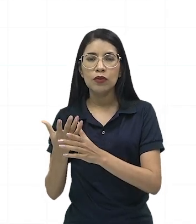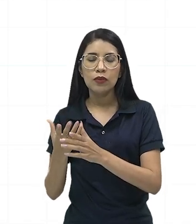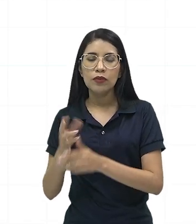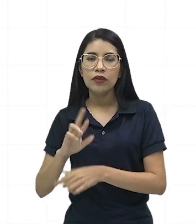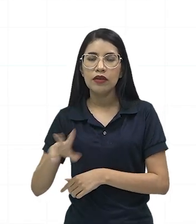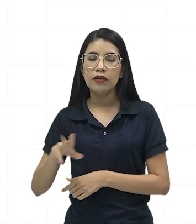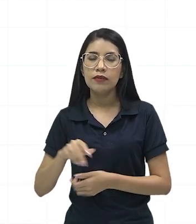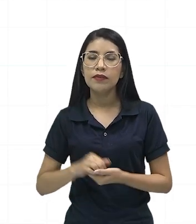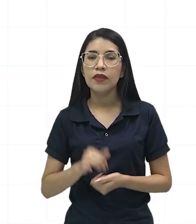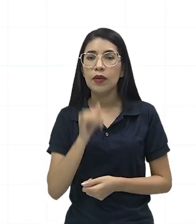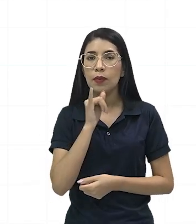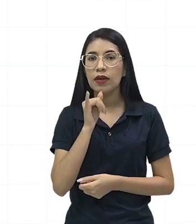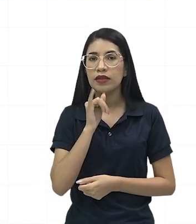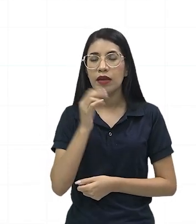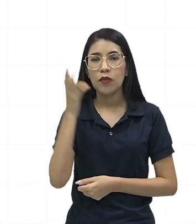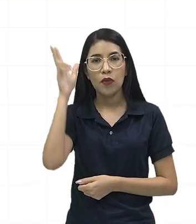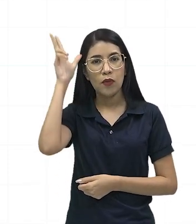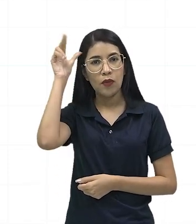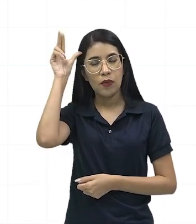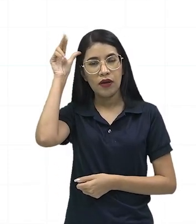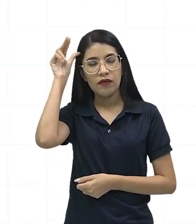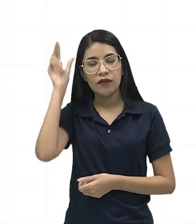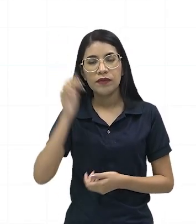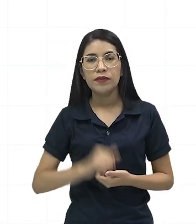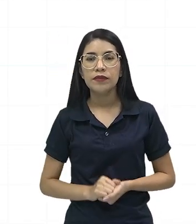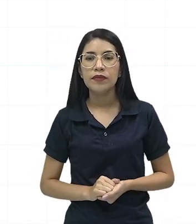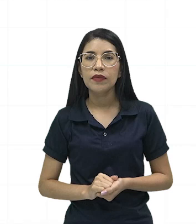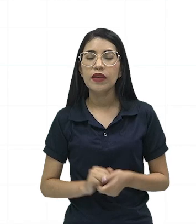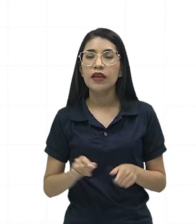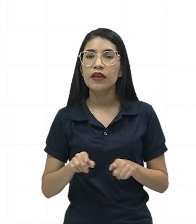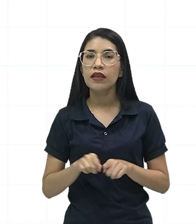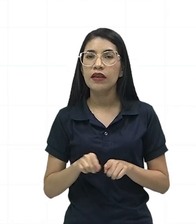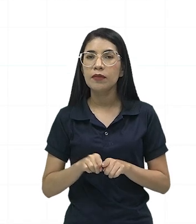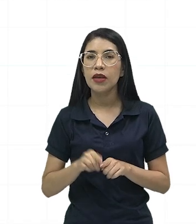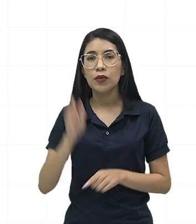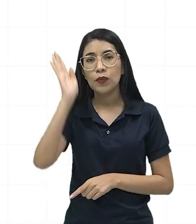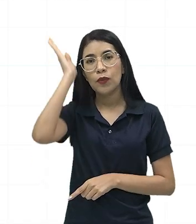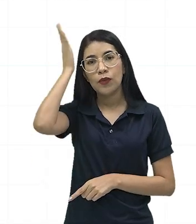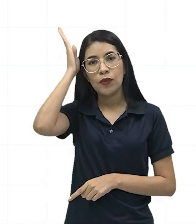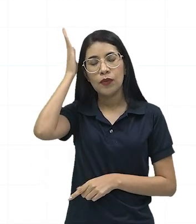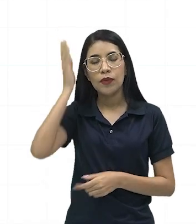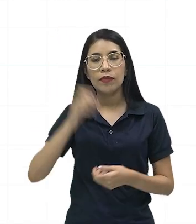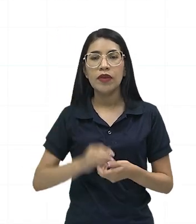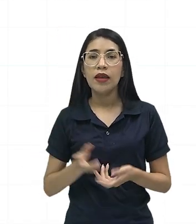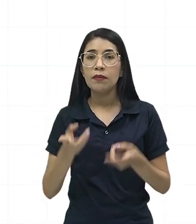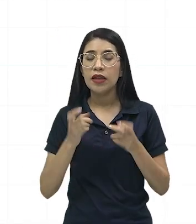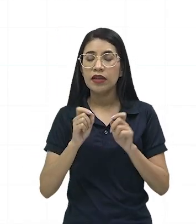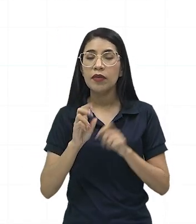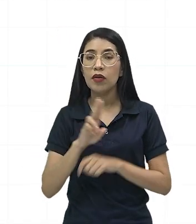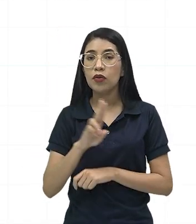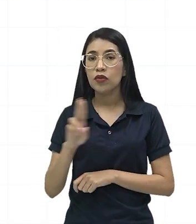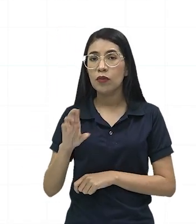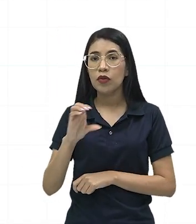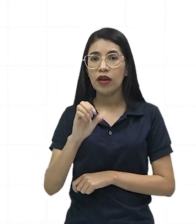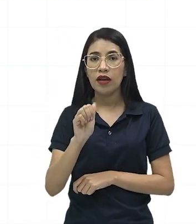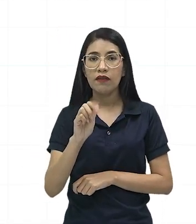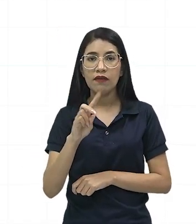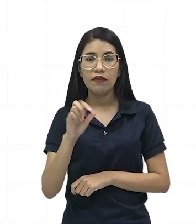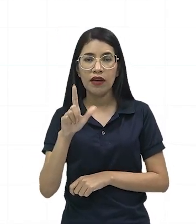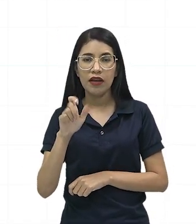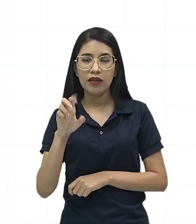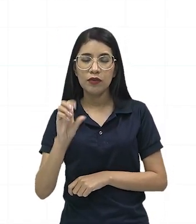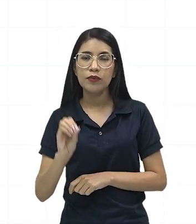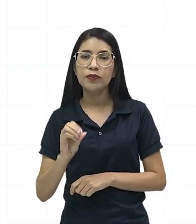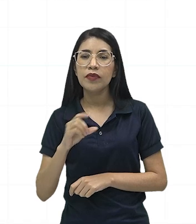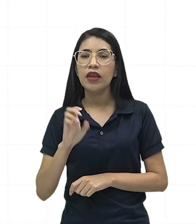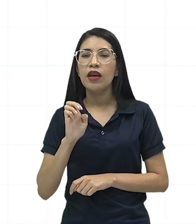esse exemplo do cavalo, tá? Do jumento, e você observa que o nome científico do cavalo é Equus